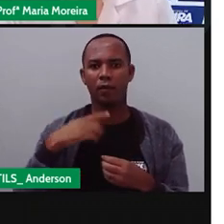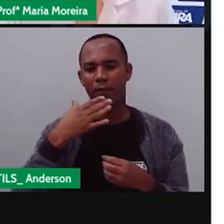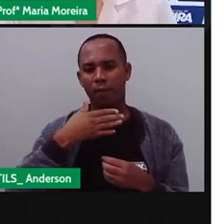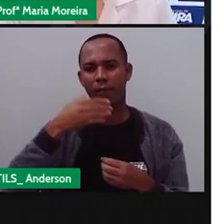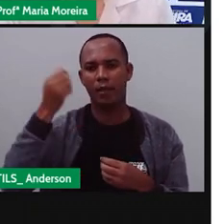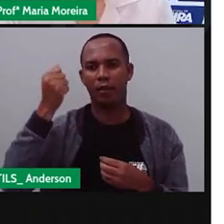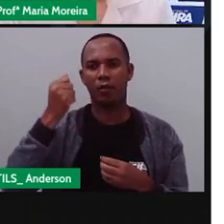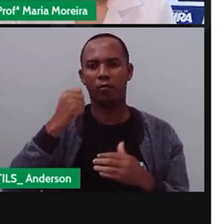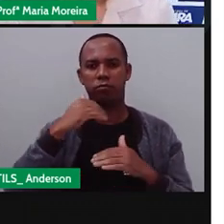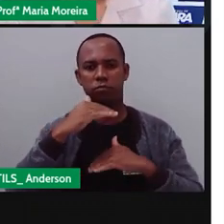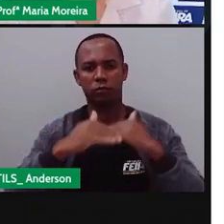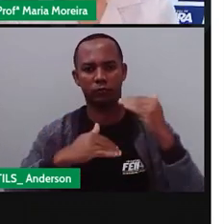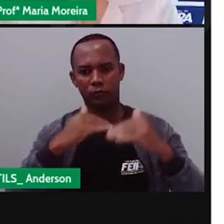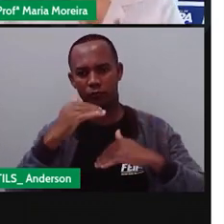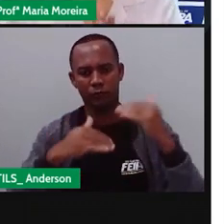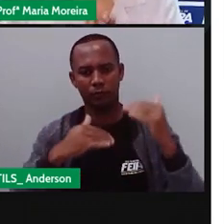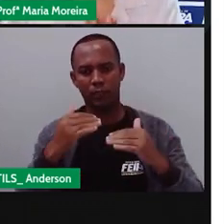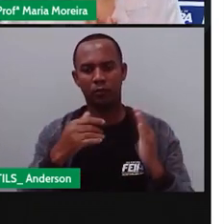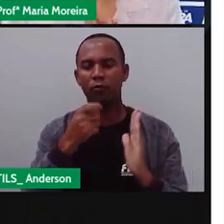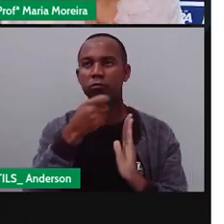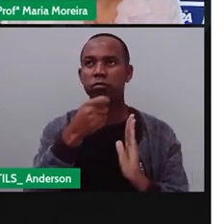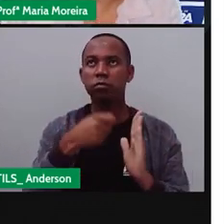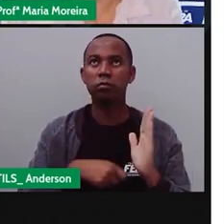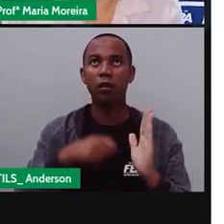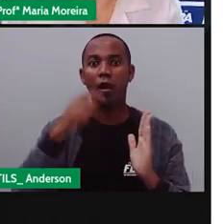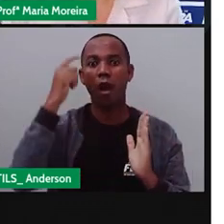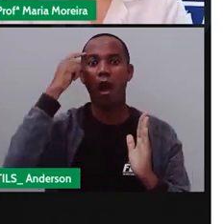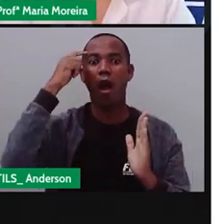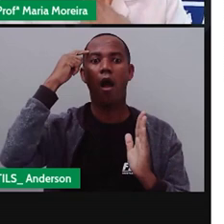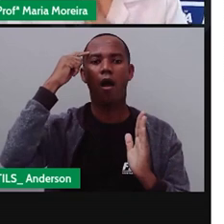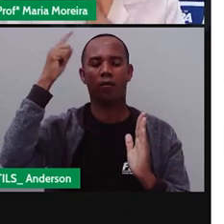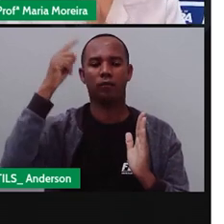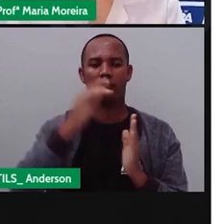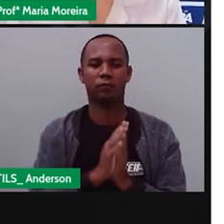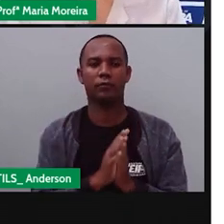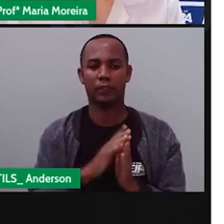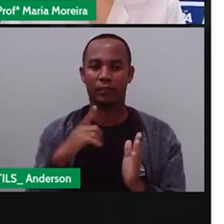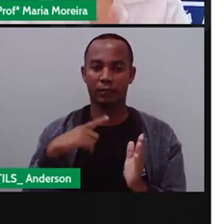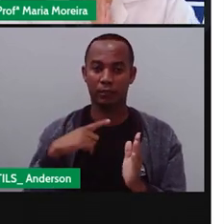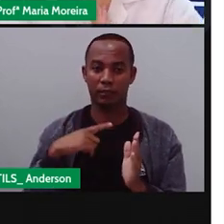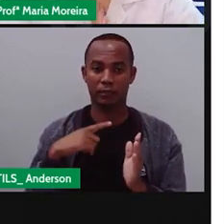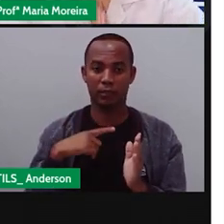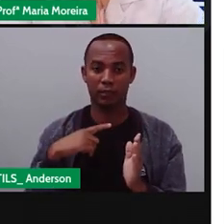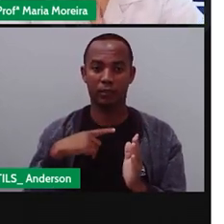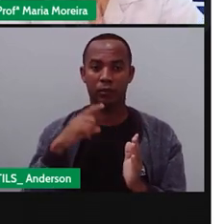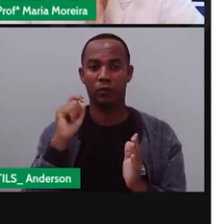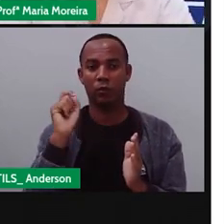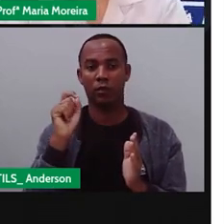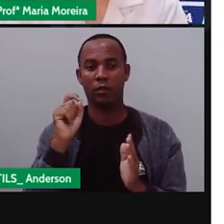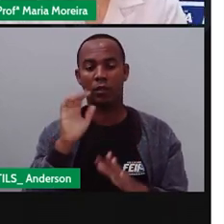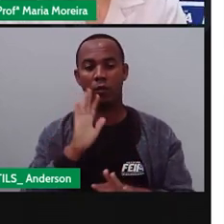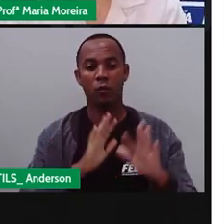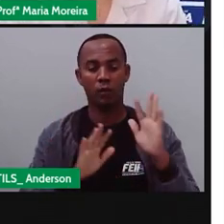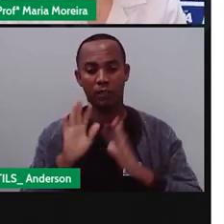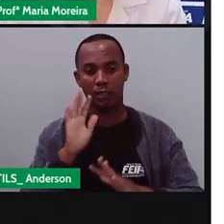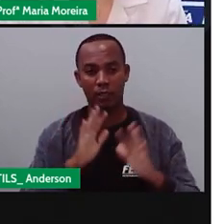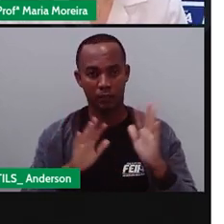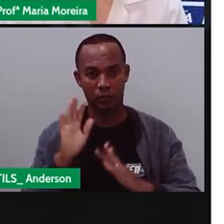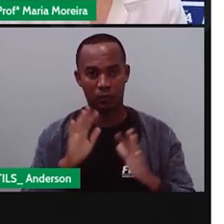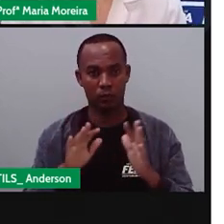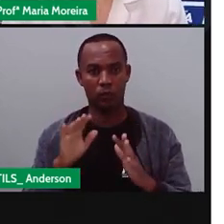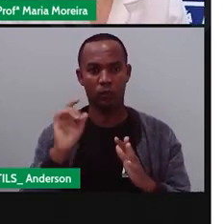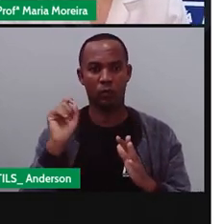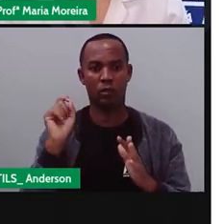quê? Rico em conteúdo. Mas, tá? Tem um detalhe. Meu texto, ele pode ser rico em